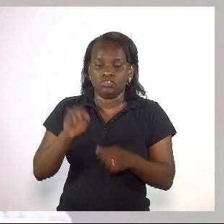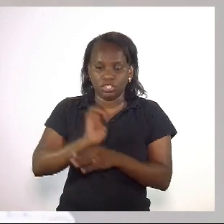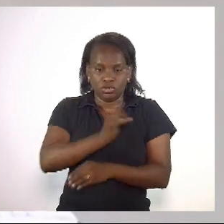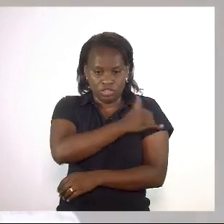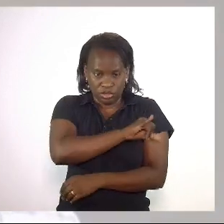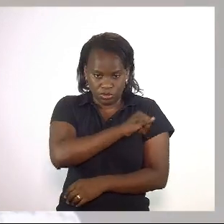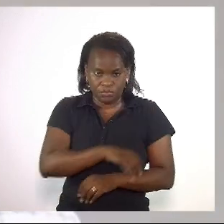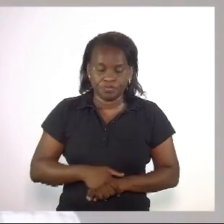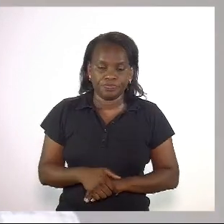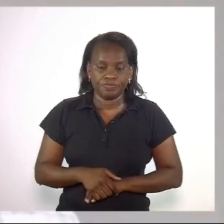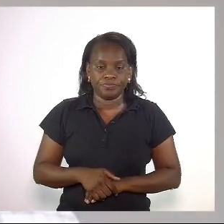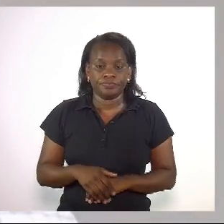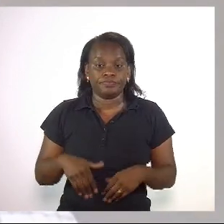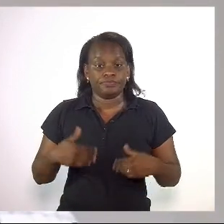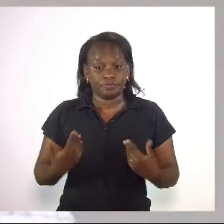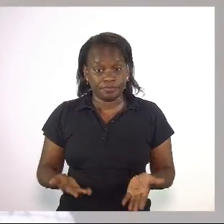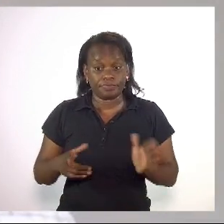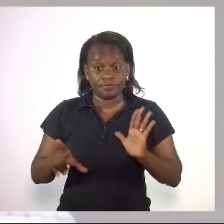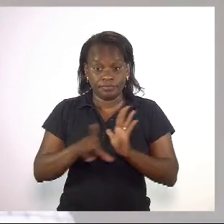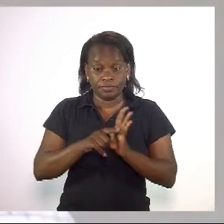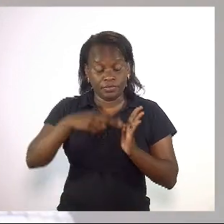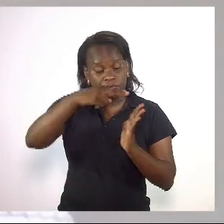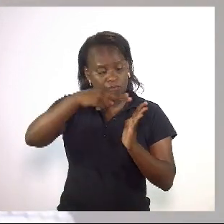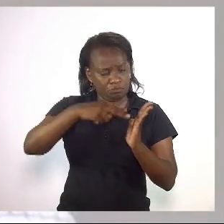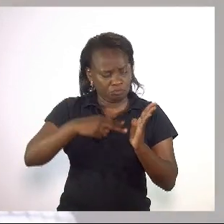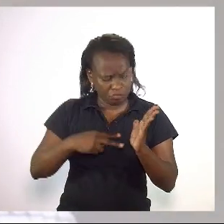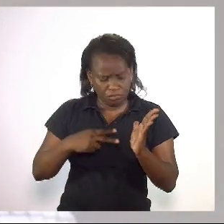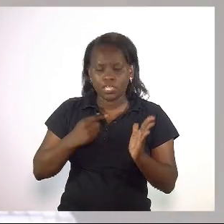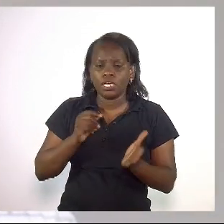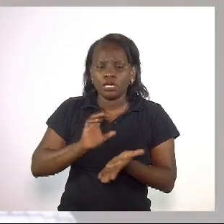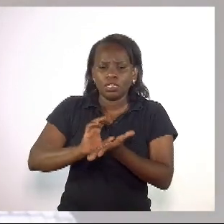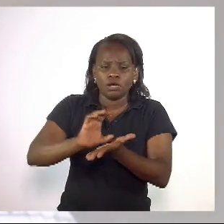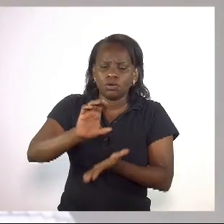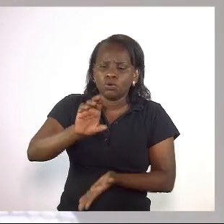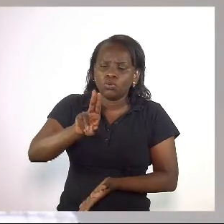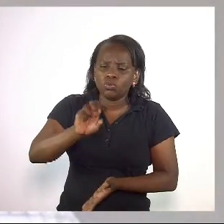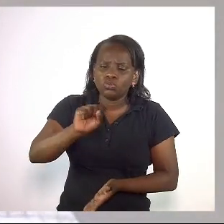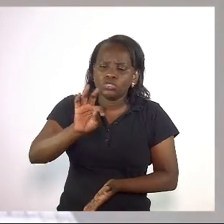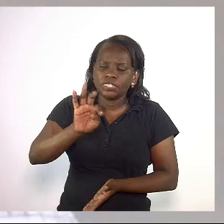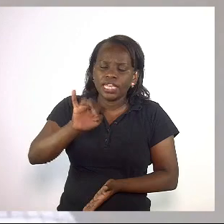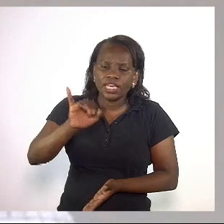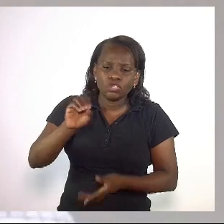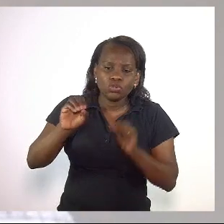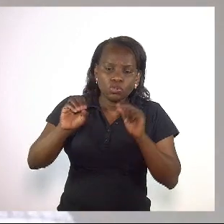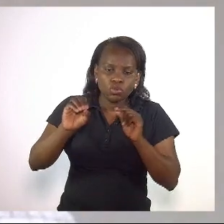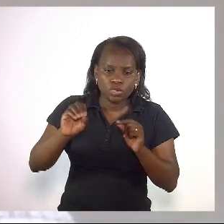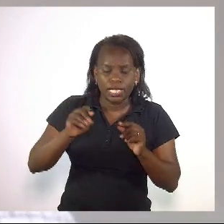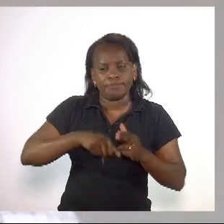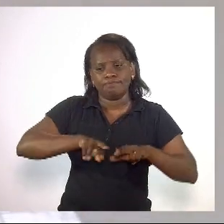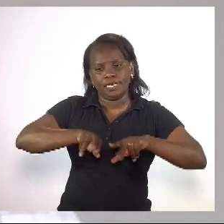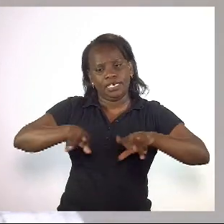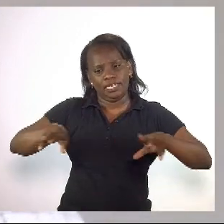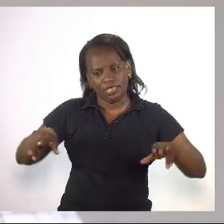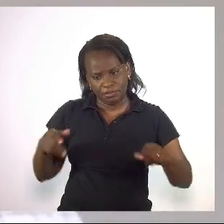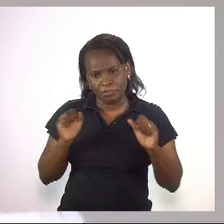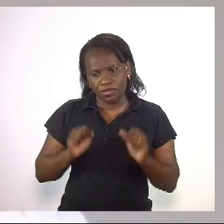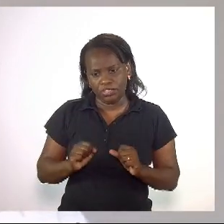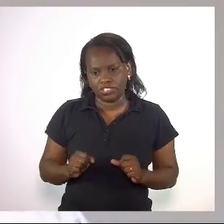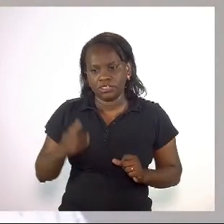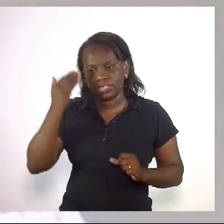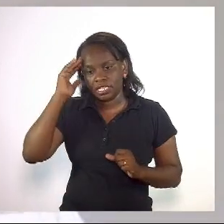Bem, a leitura do que é custeio ela é bastante ampla e